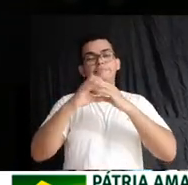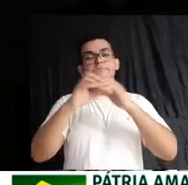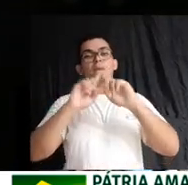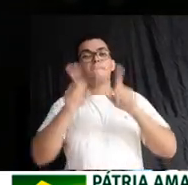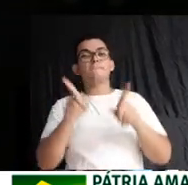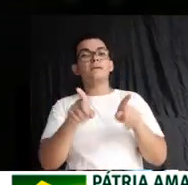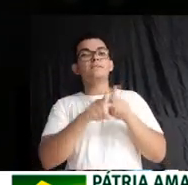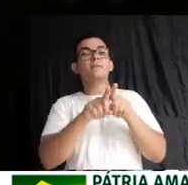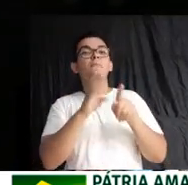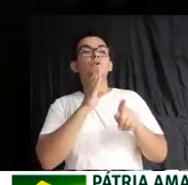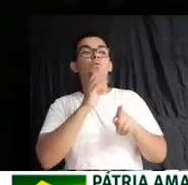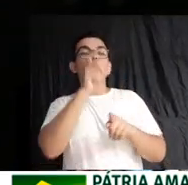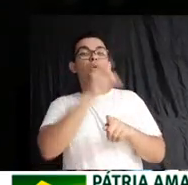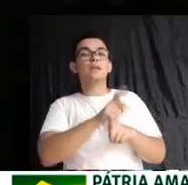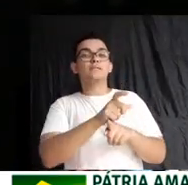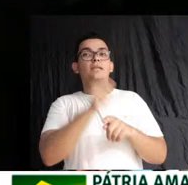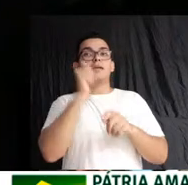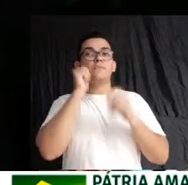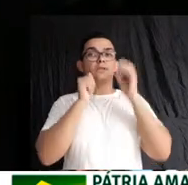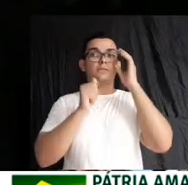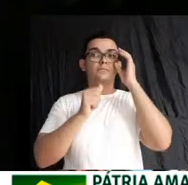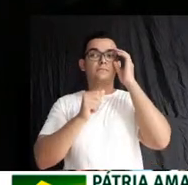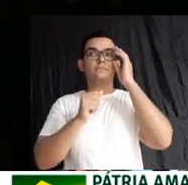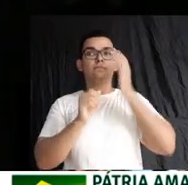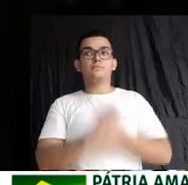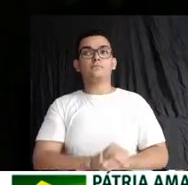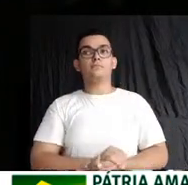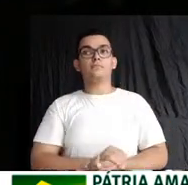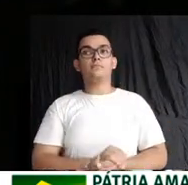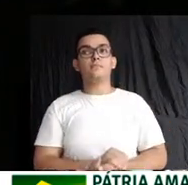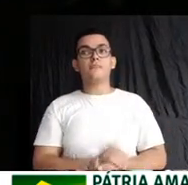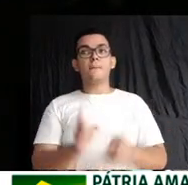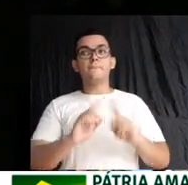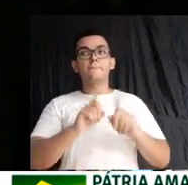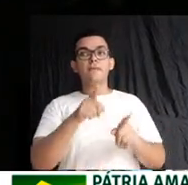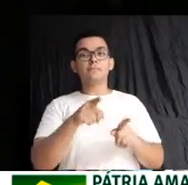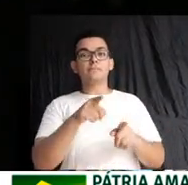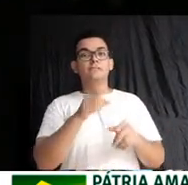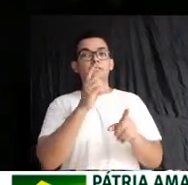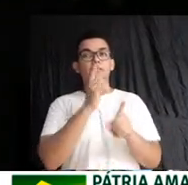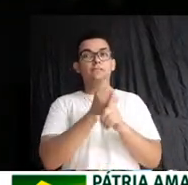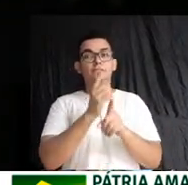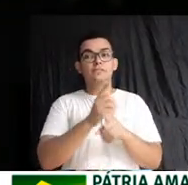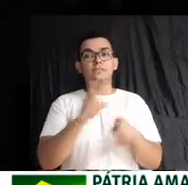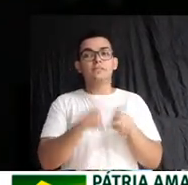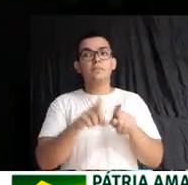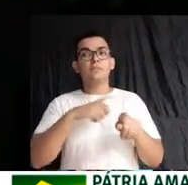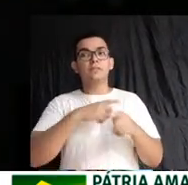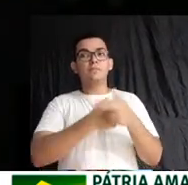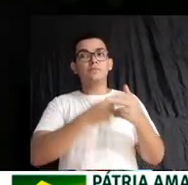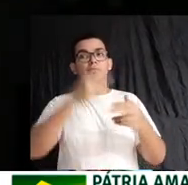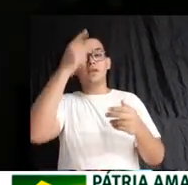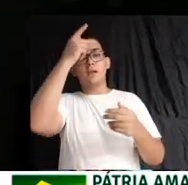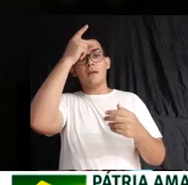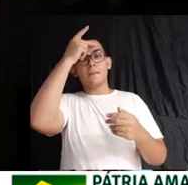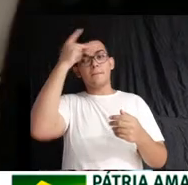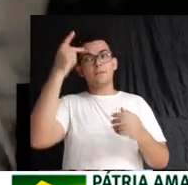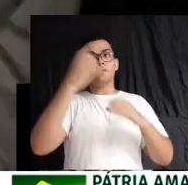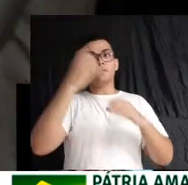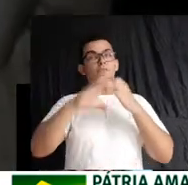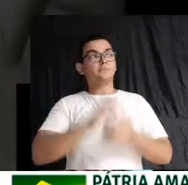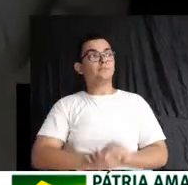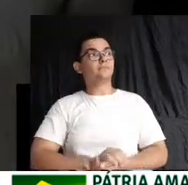outros cantores que estão chegando daqui a pouquinho para cantar para você. E vamos de mais músicas aqui? Vamos de mais sucesso para você?